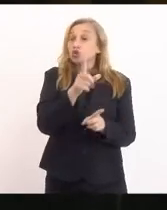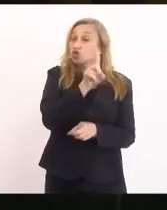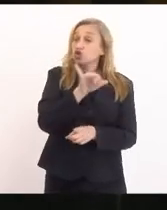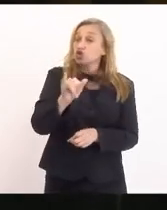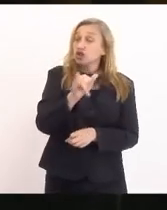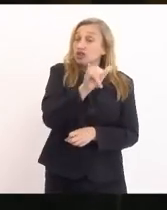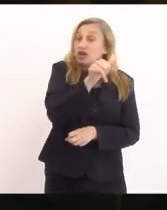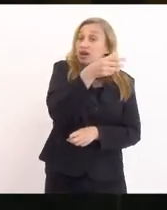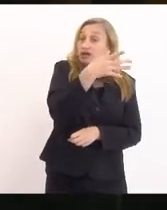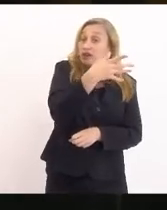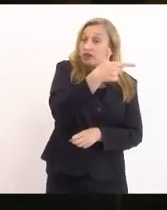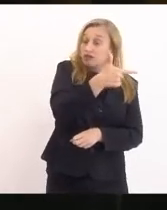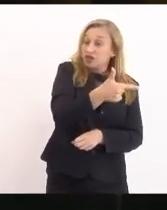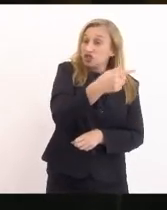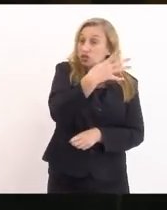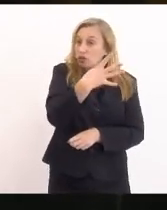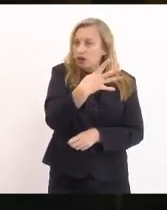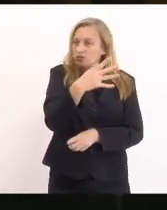de janeiro,